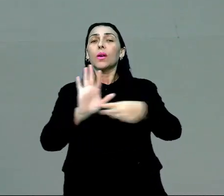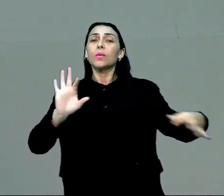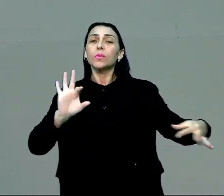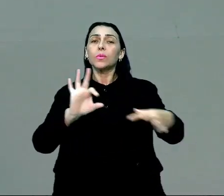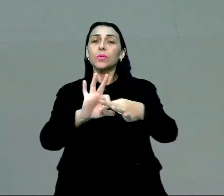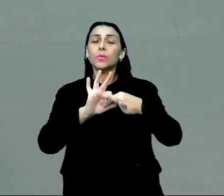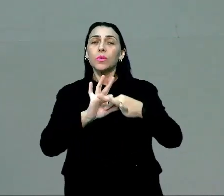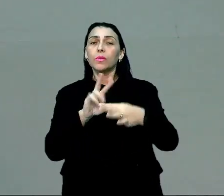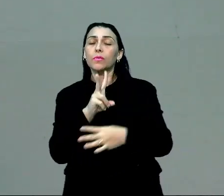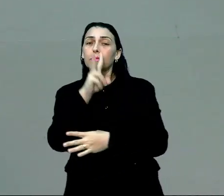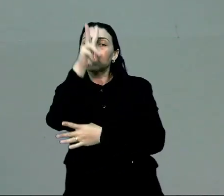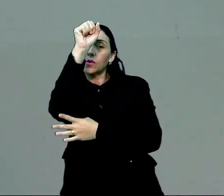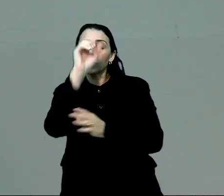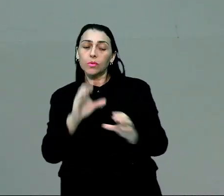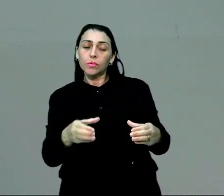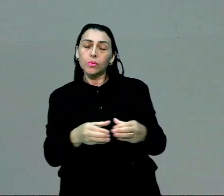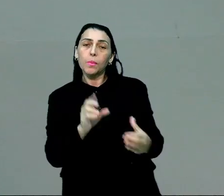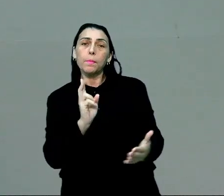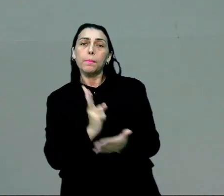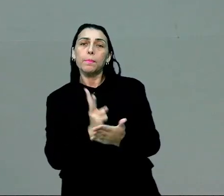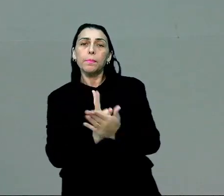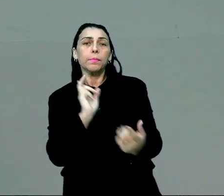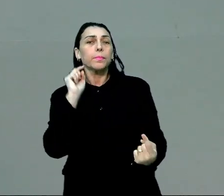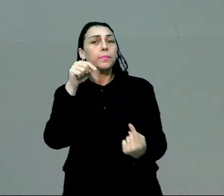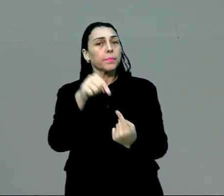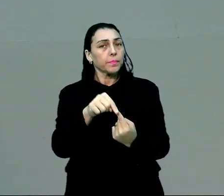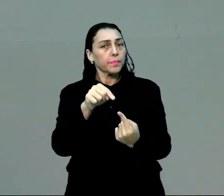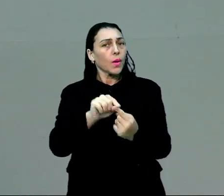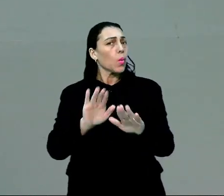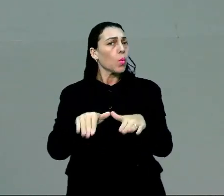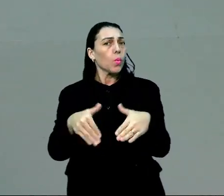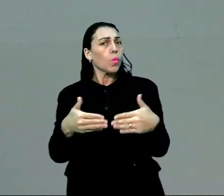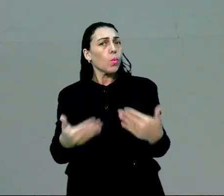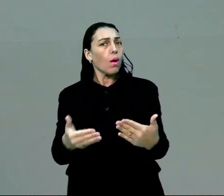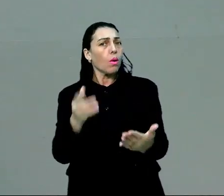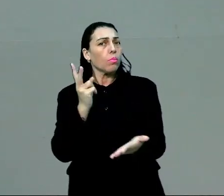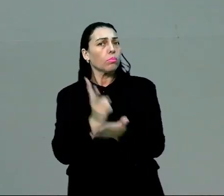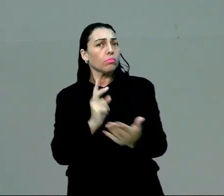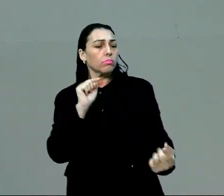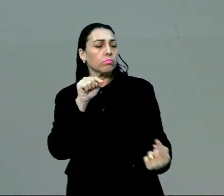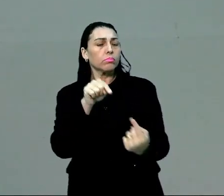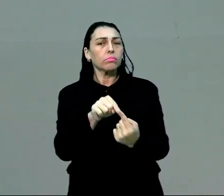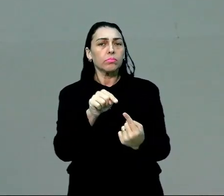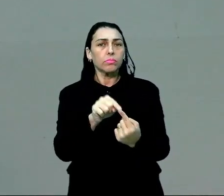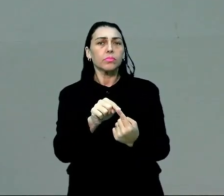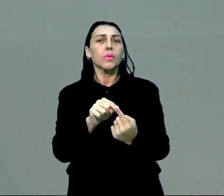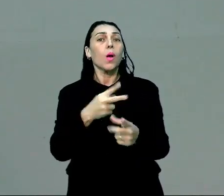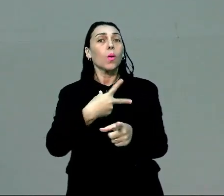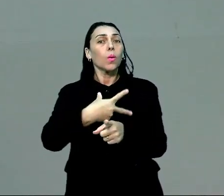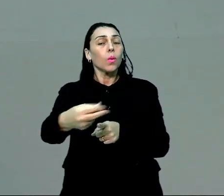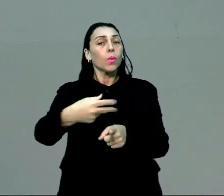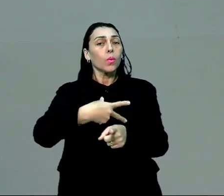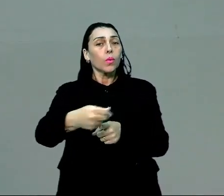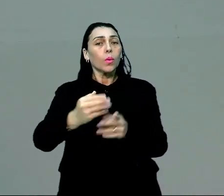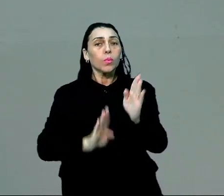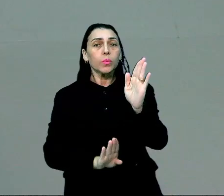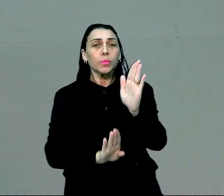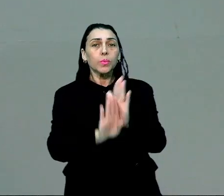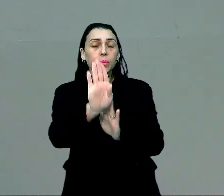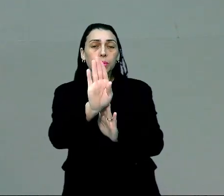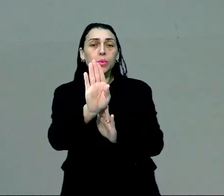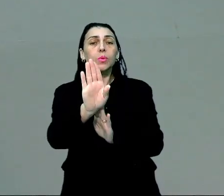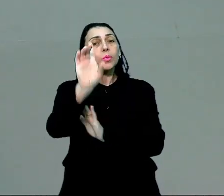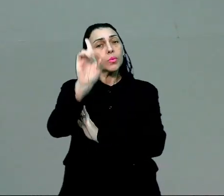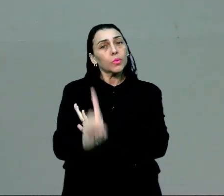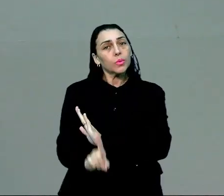unir esforços em torno de um mesmo objetivo. E qual seria esse objetivo? Conquistas e avanços